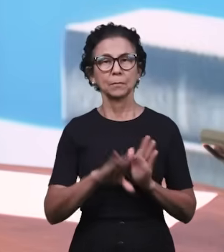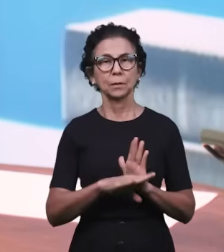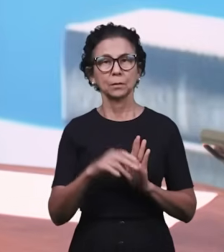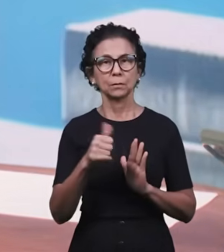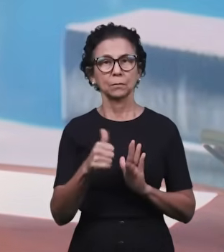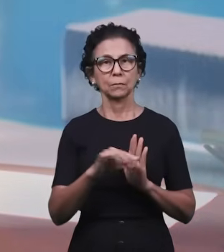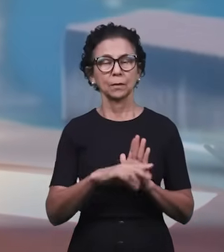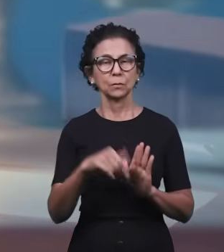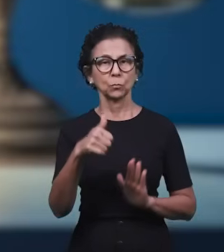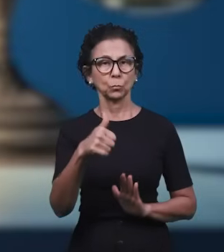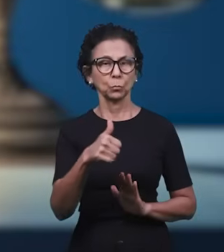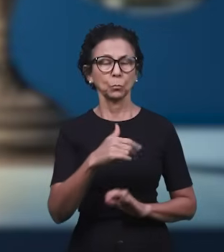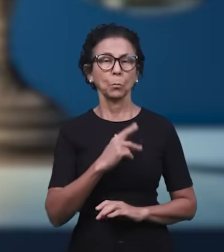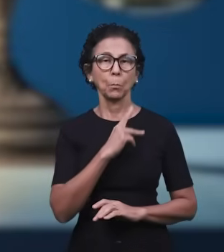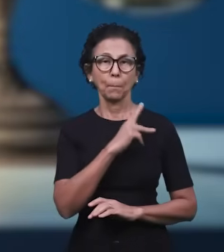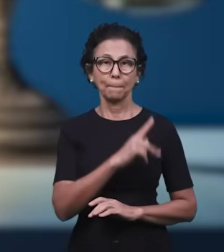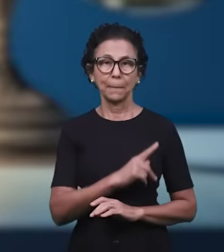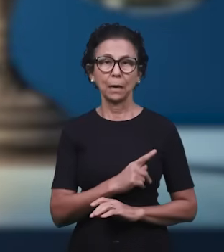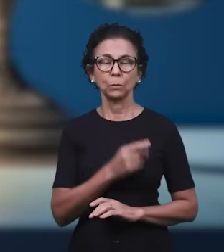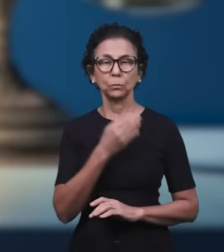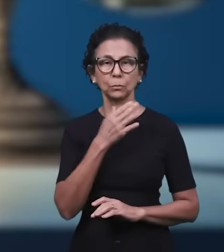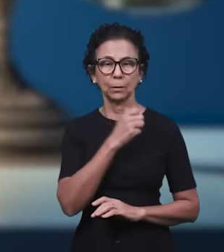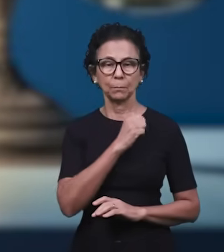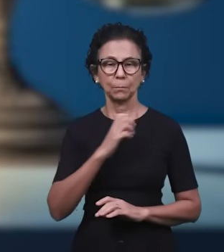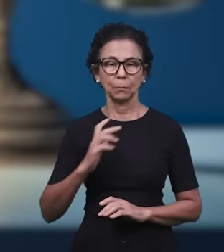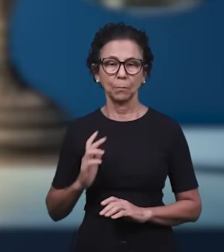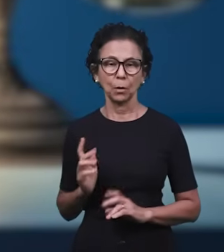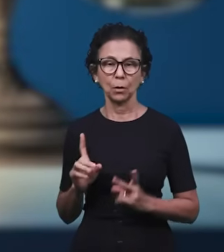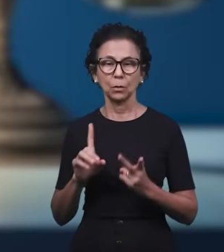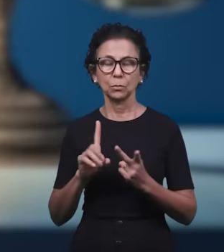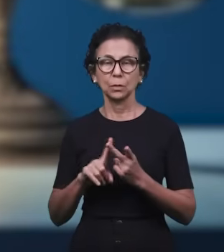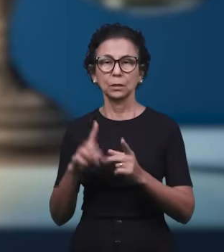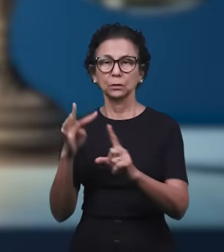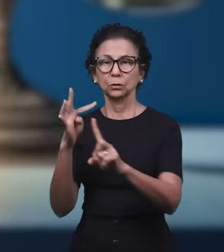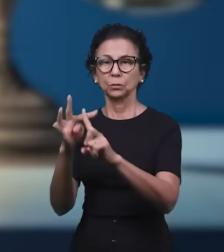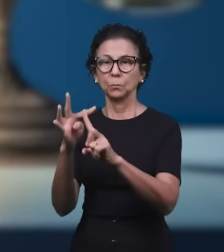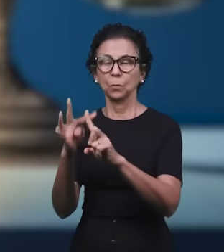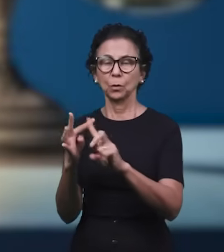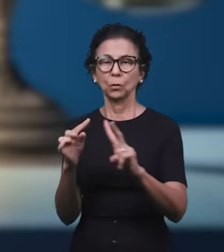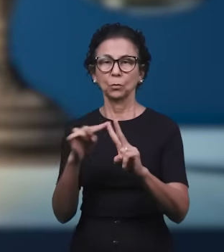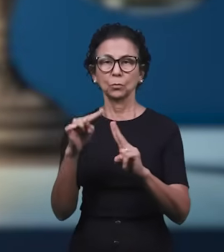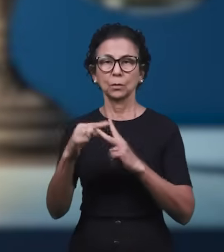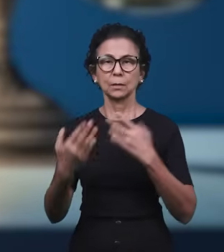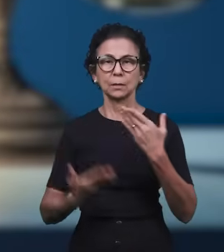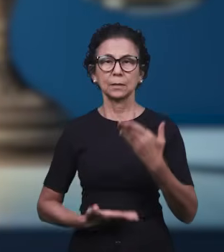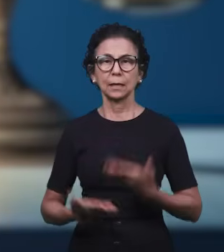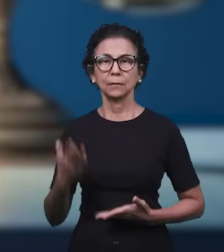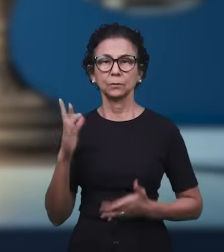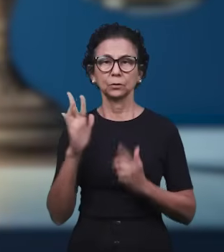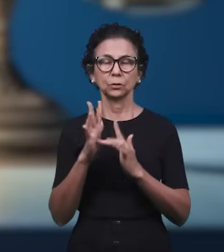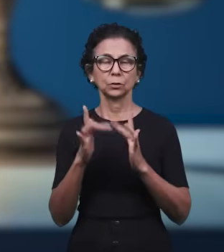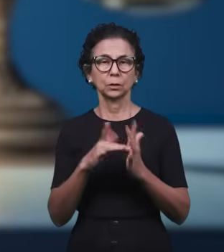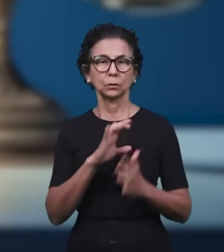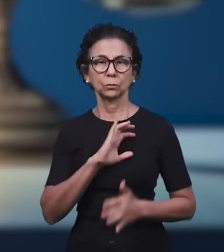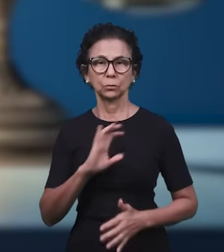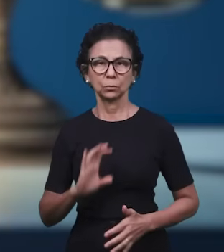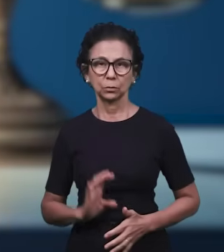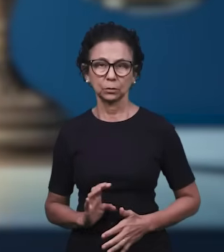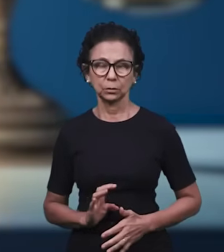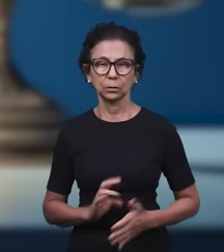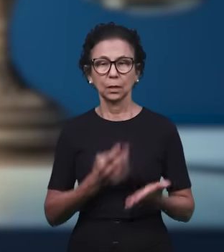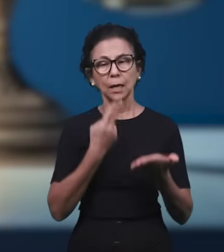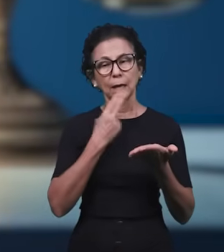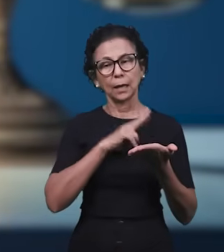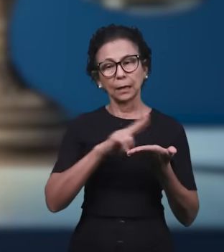diz assim: Paulo e Timóteo, servos de Jesus Cristo, a todos os santos em Cristo Jesus